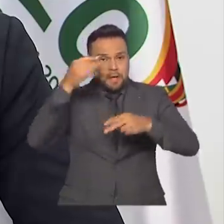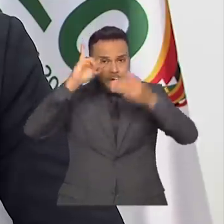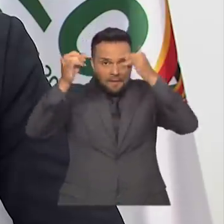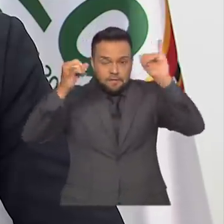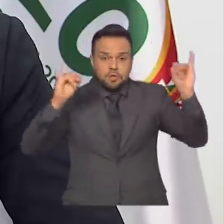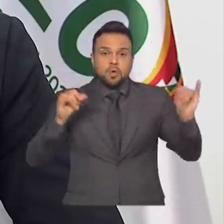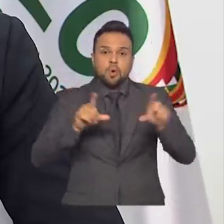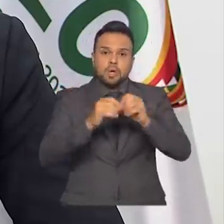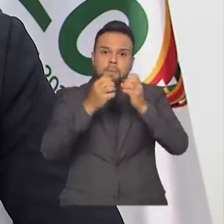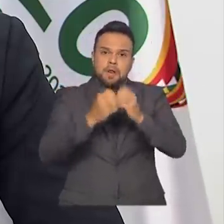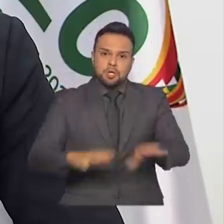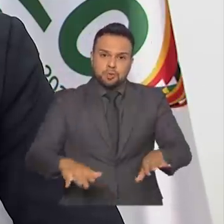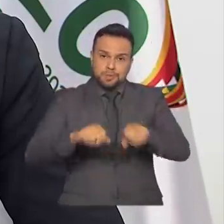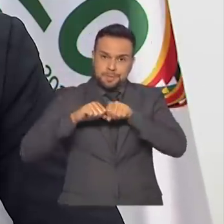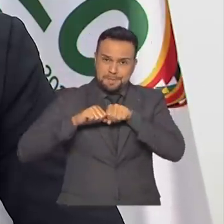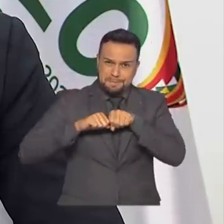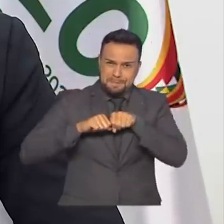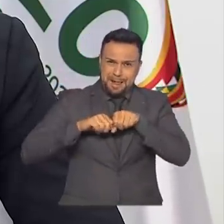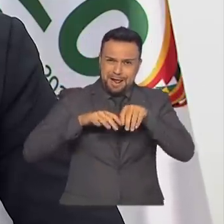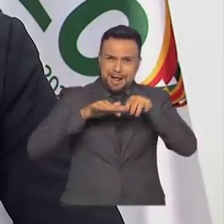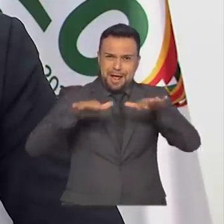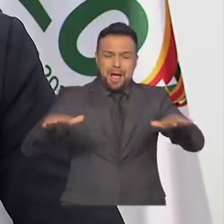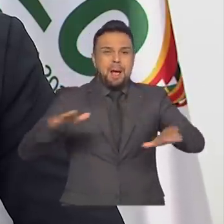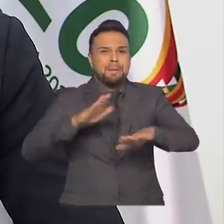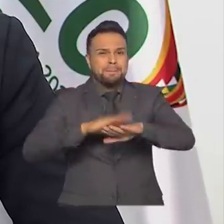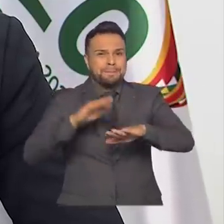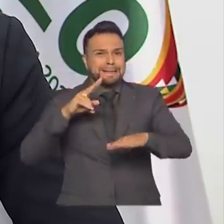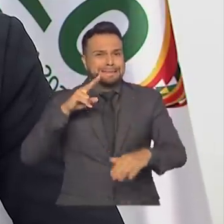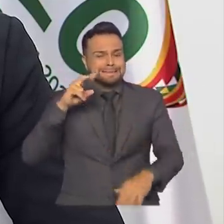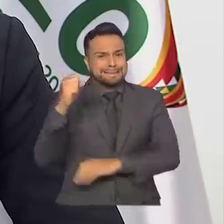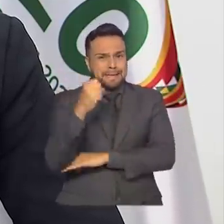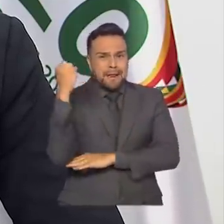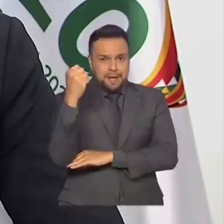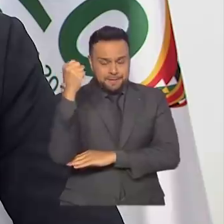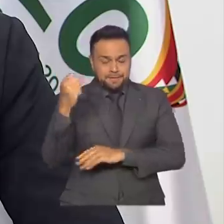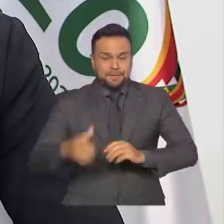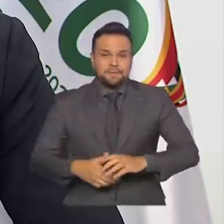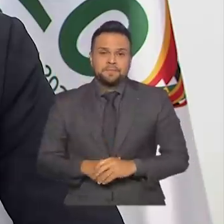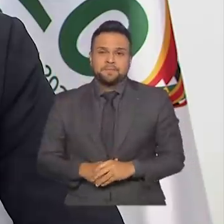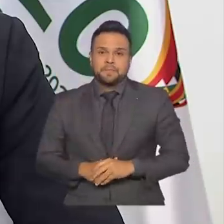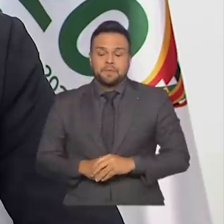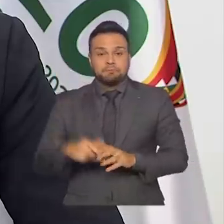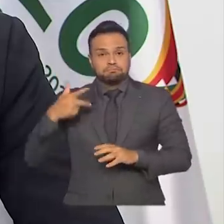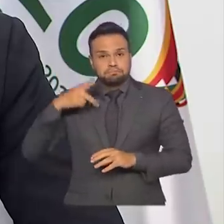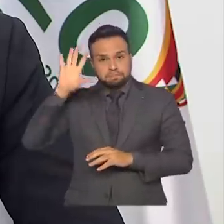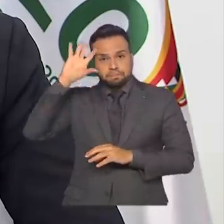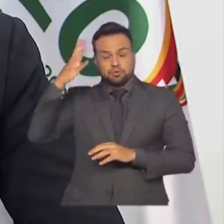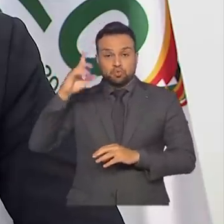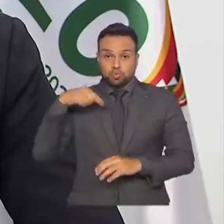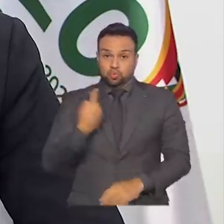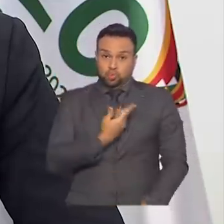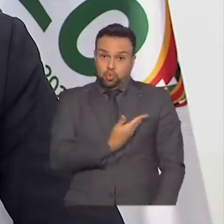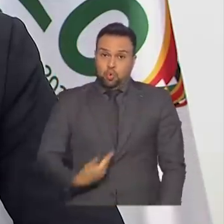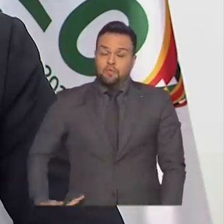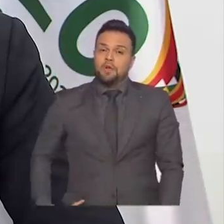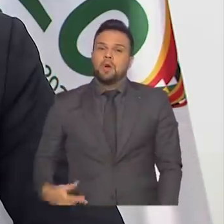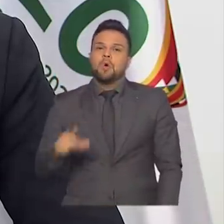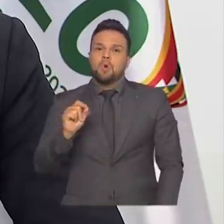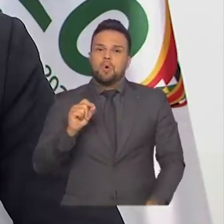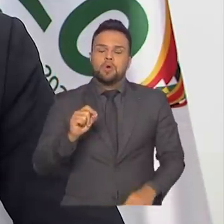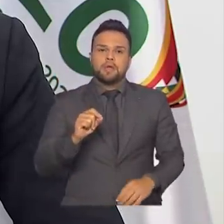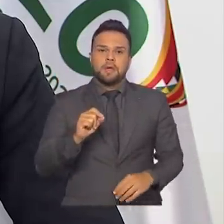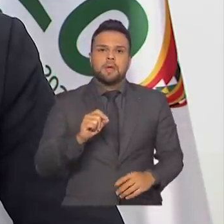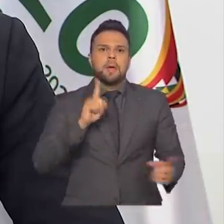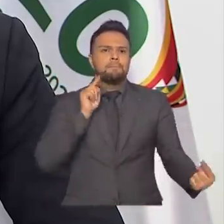da pandemia fosse ainda mais devastadores. As medidas tomadas pelo nosso governo atenderam mais de